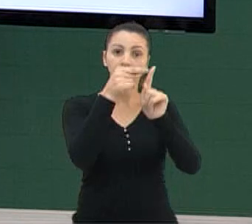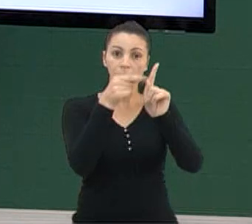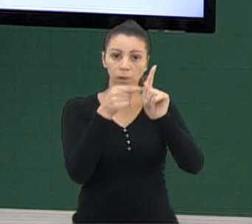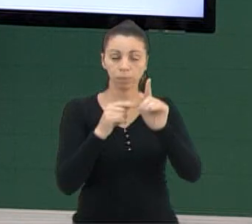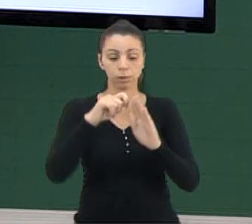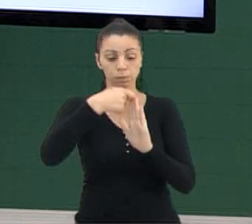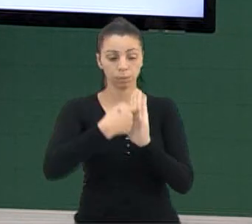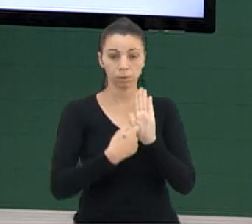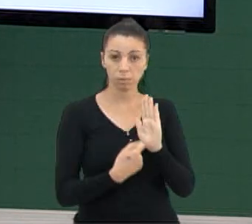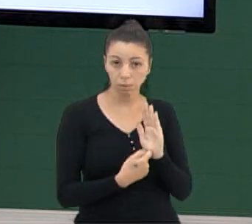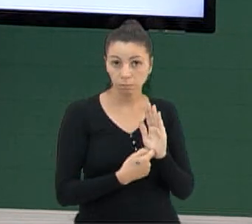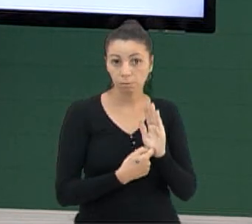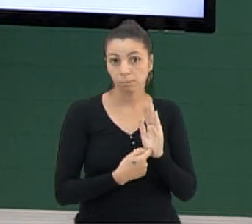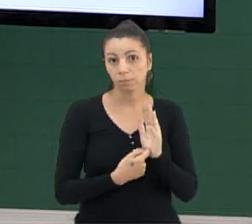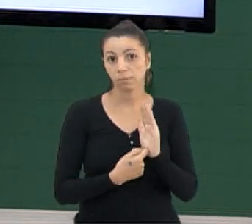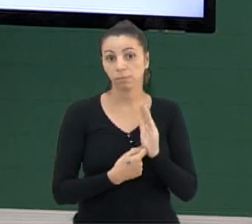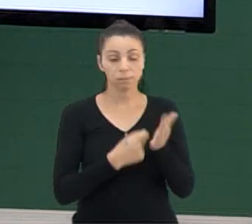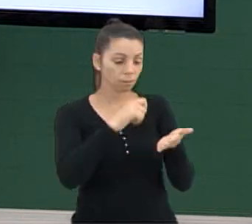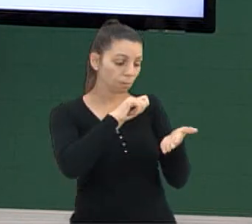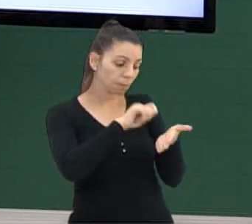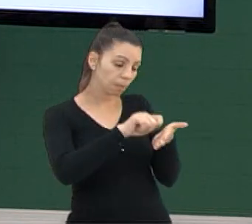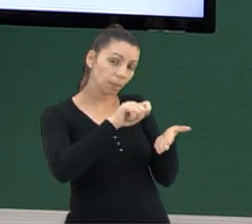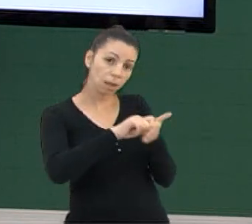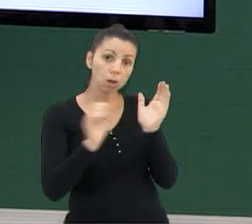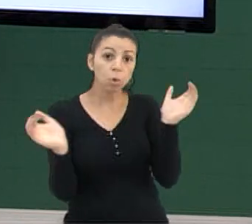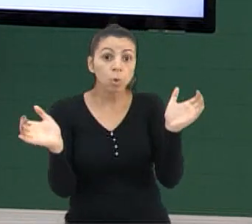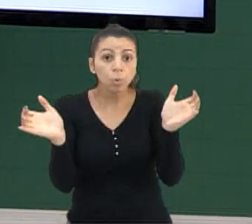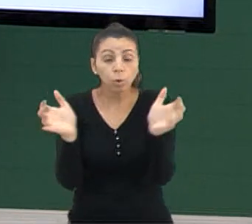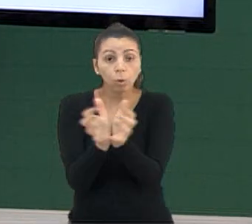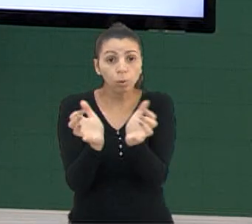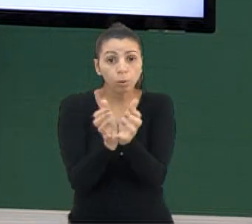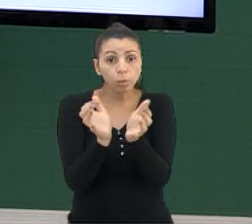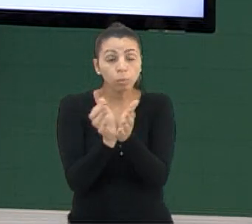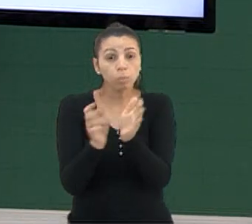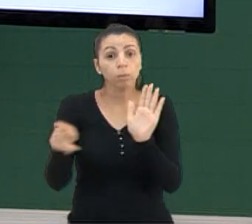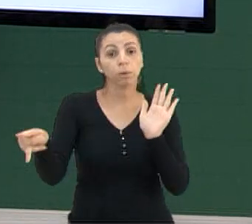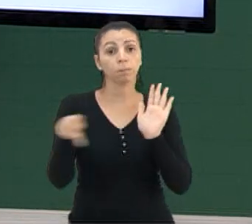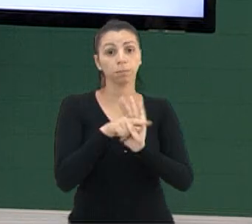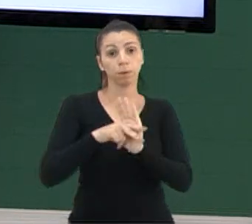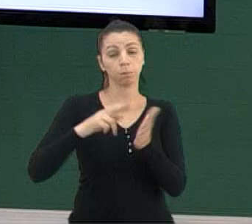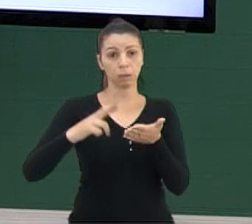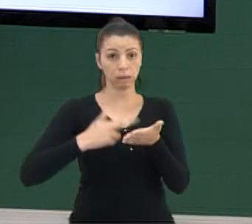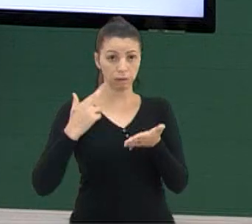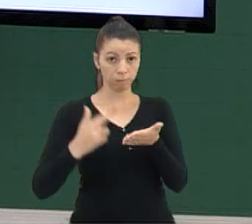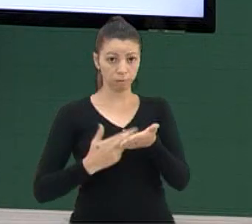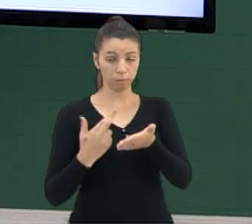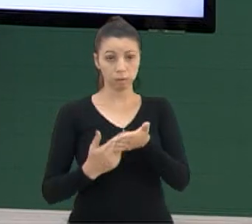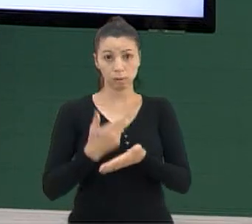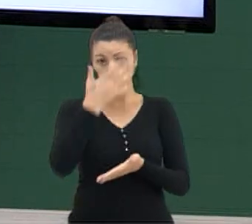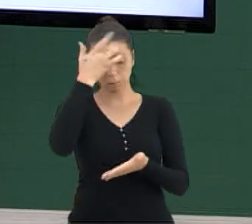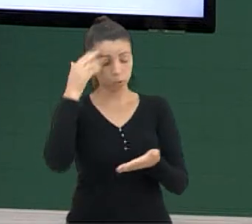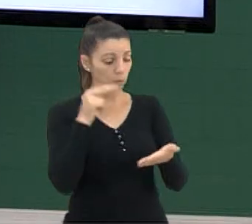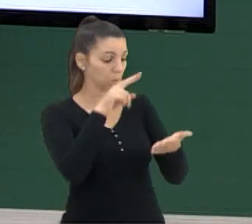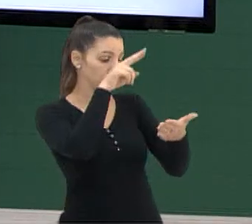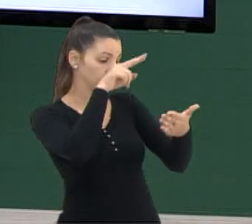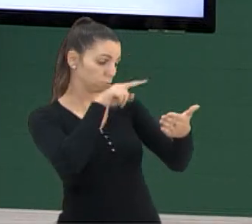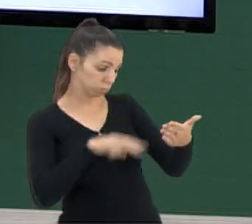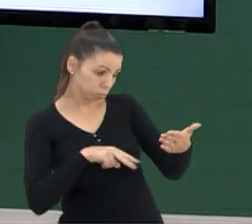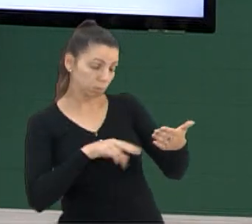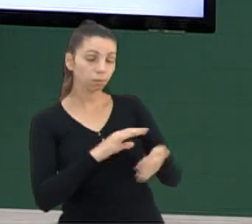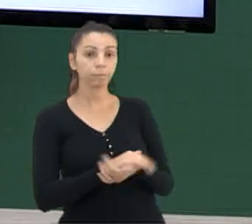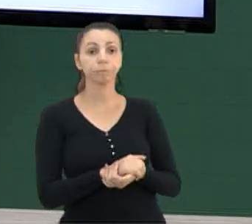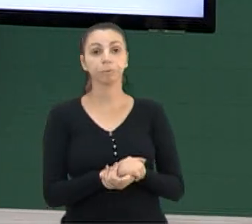texto escrito pelo pessoal da própria revista para os leitores. O que que ele nos